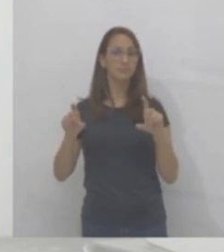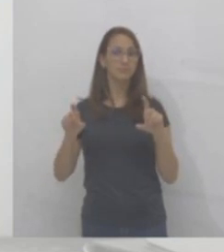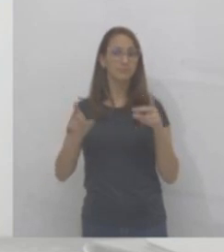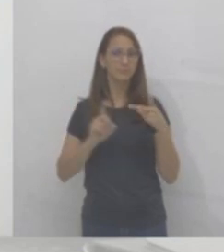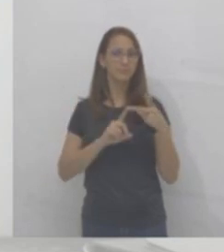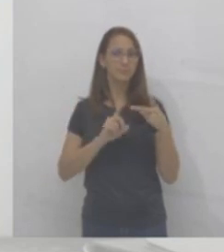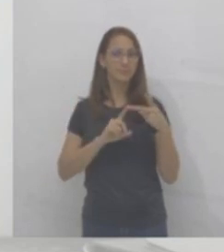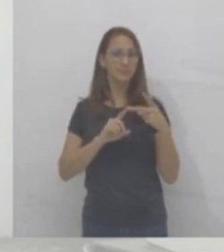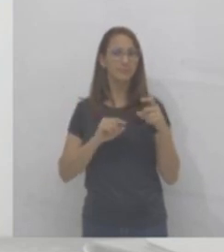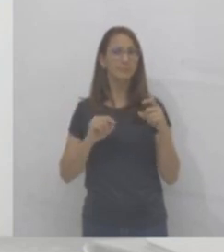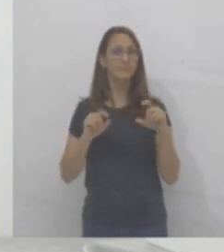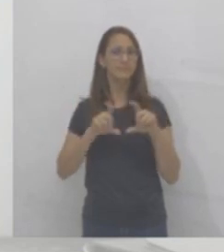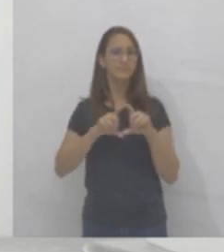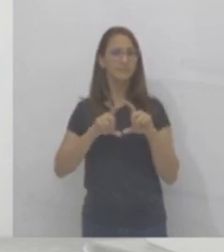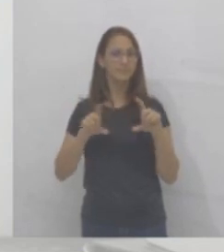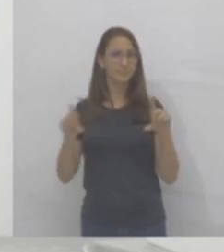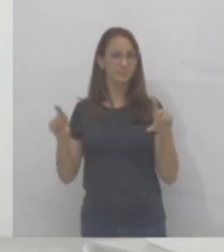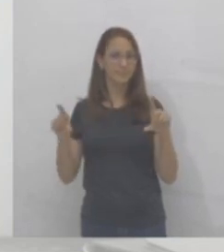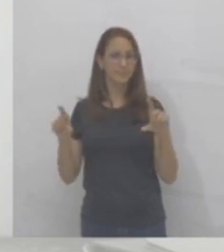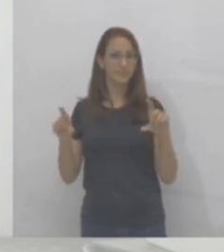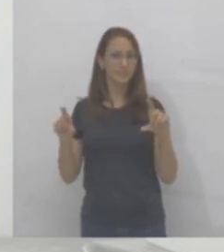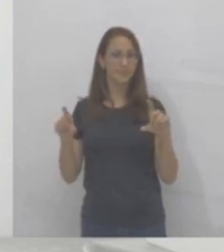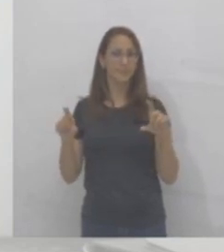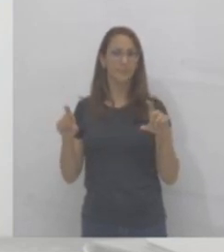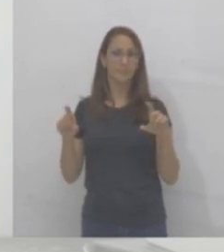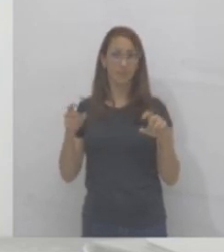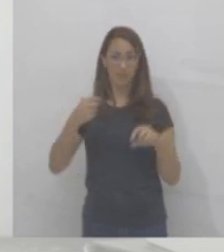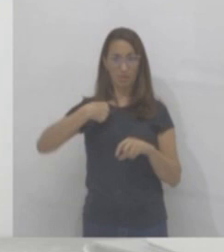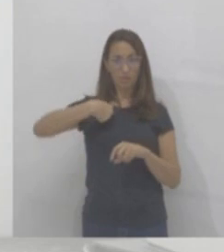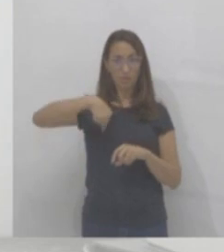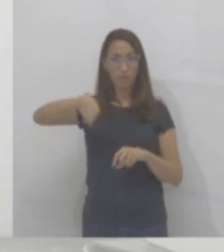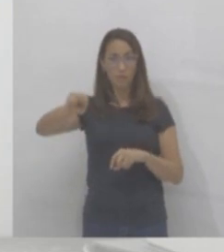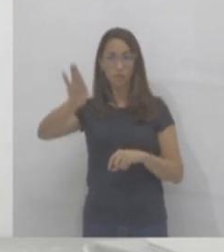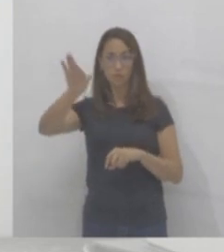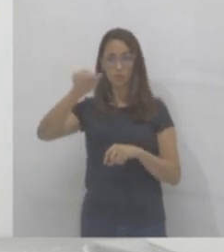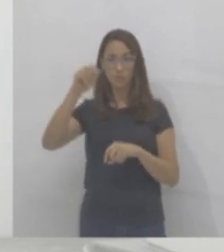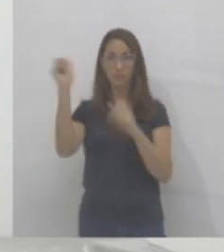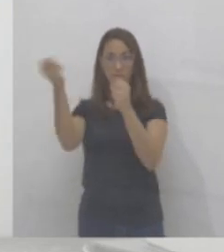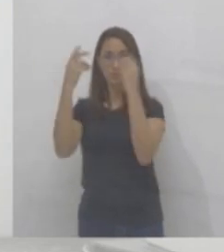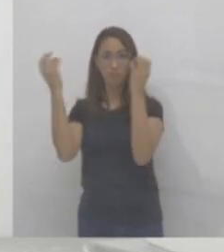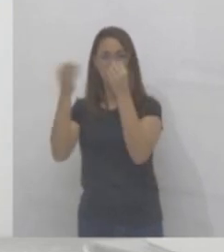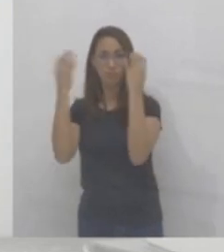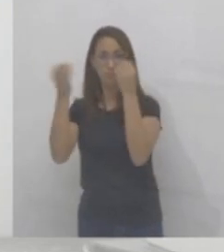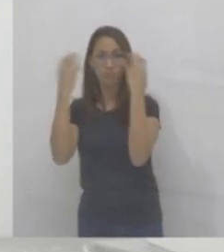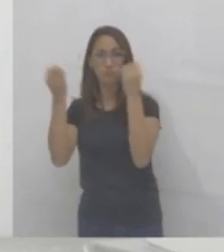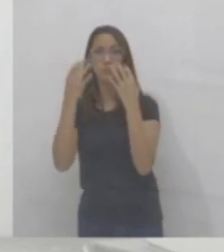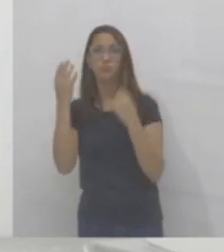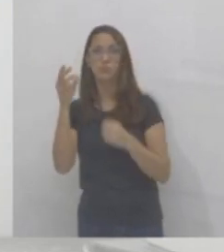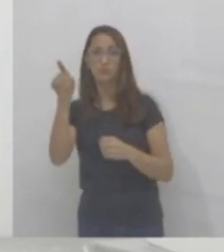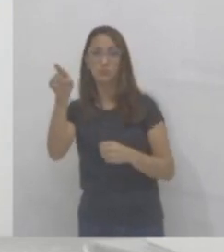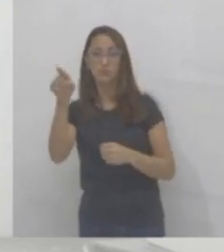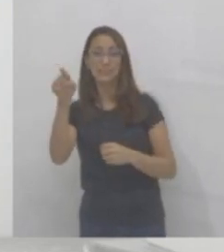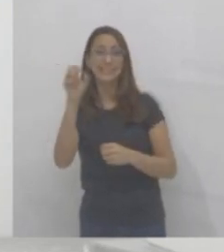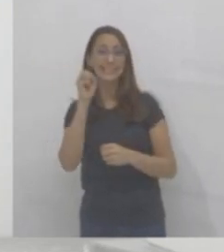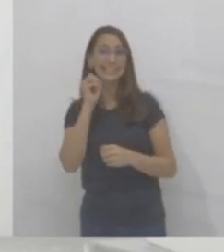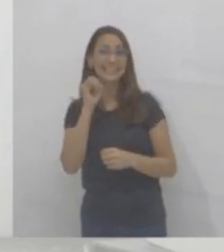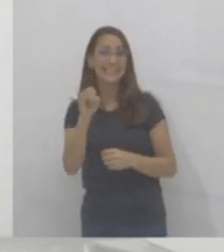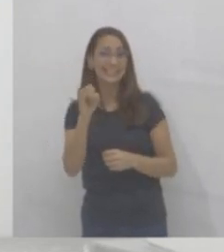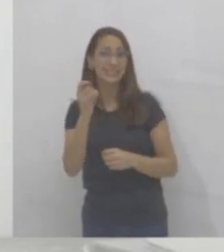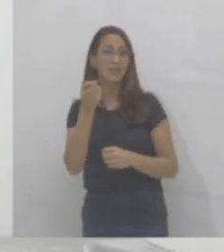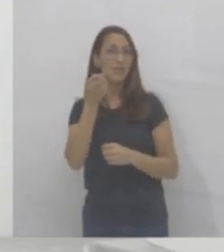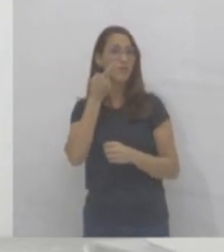accident. If I see a car accident. Então, eu vou chamar uma ambulância se acontecer o quê? Se eu ver